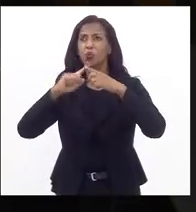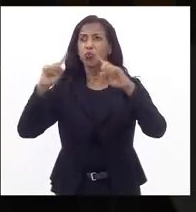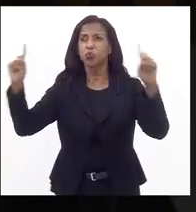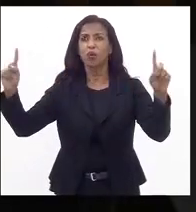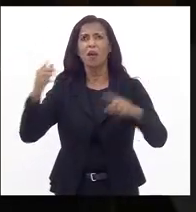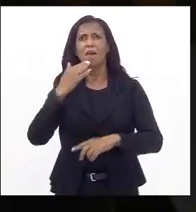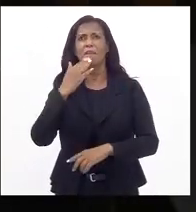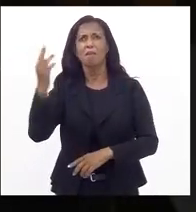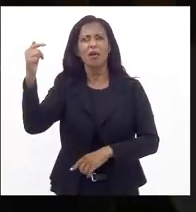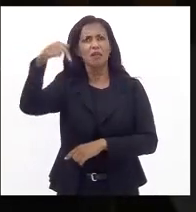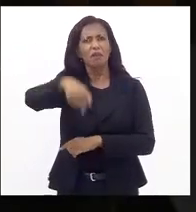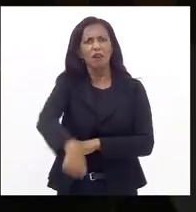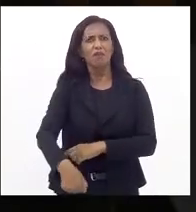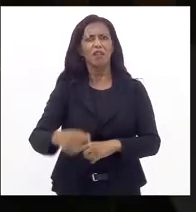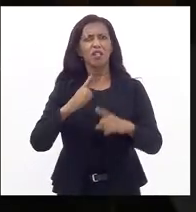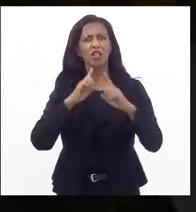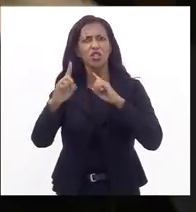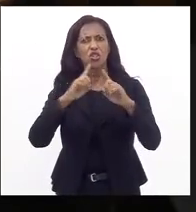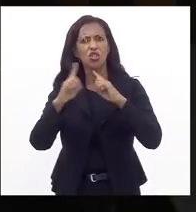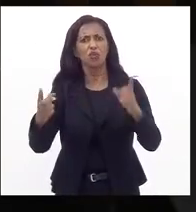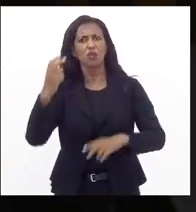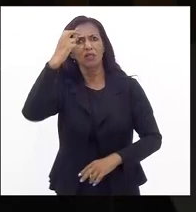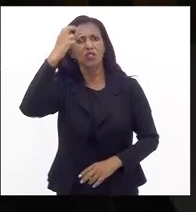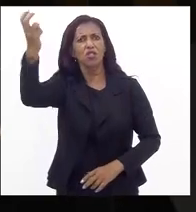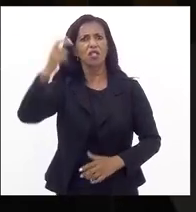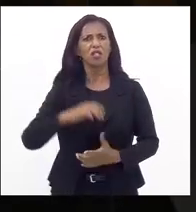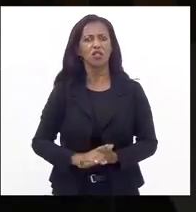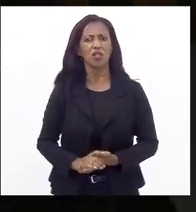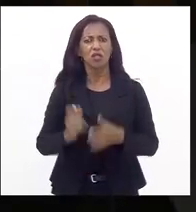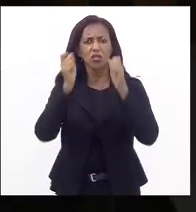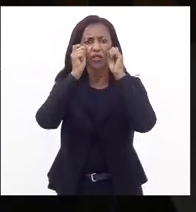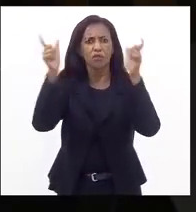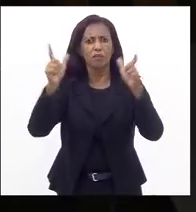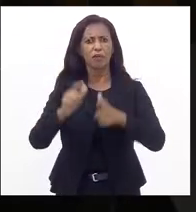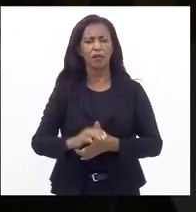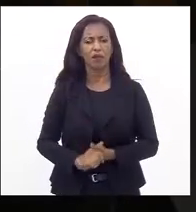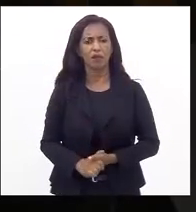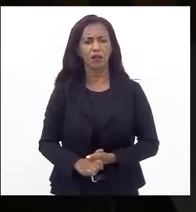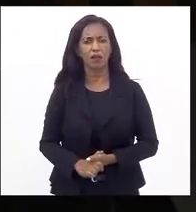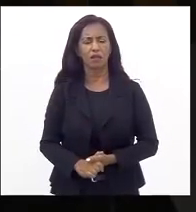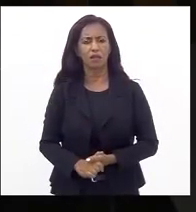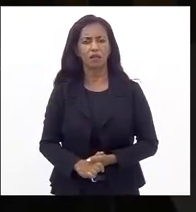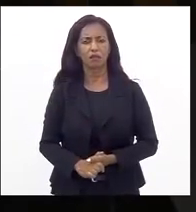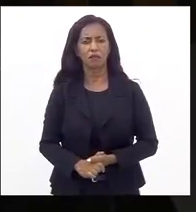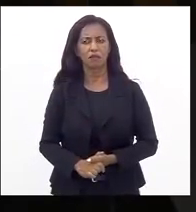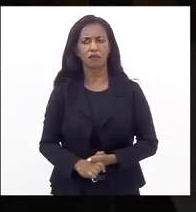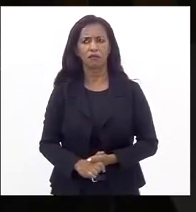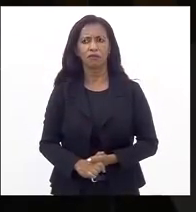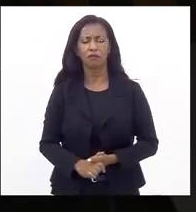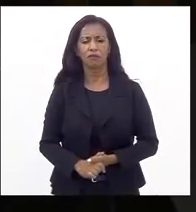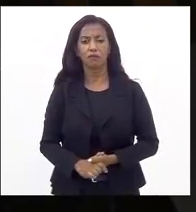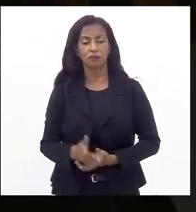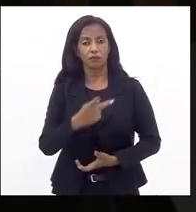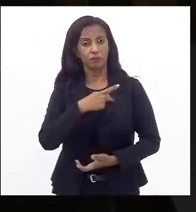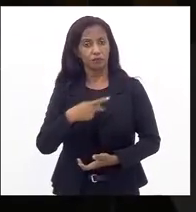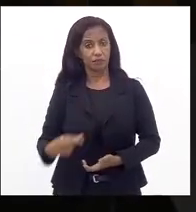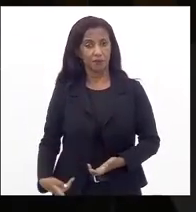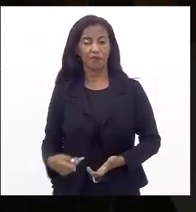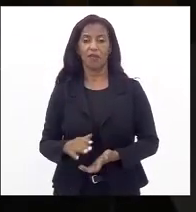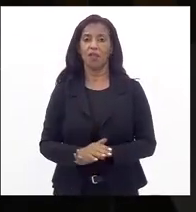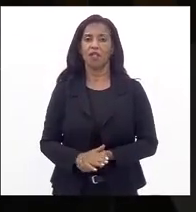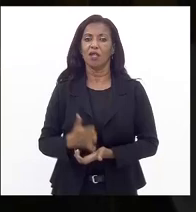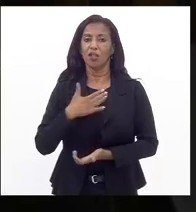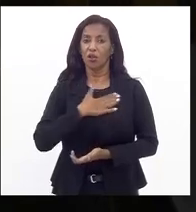agora para ver aqui discutir negociar seja inteligente acordem acordem o presidente eu